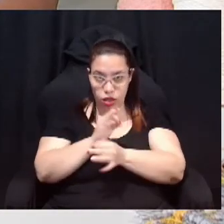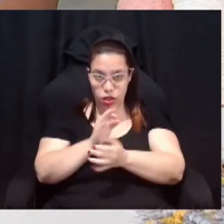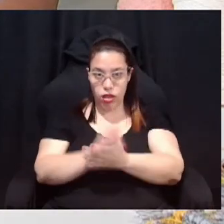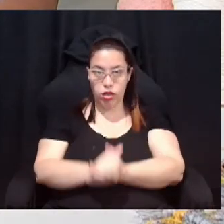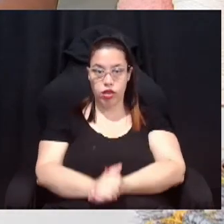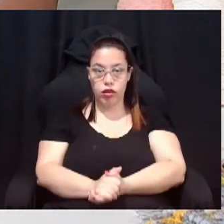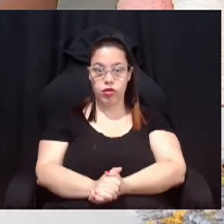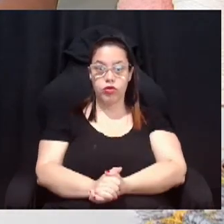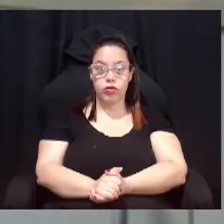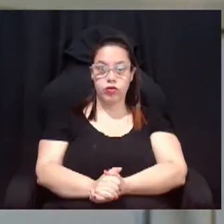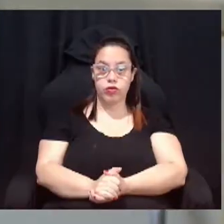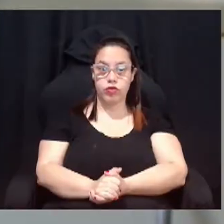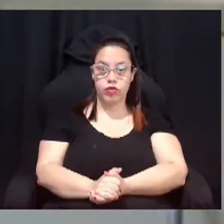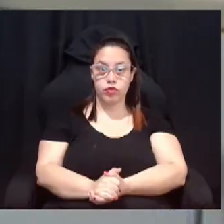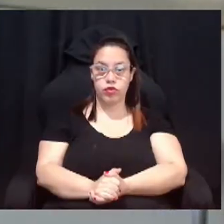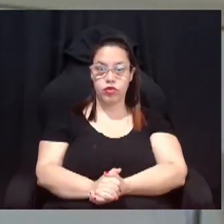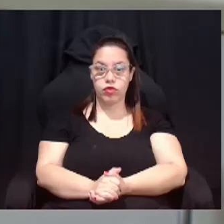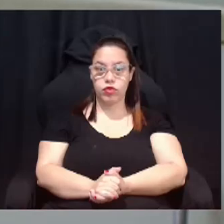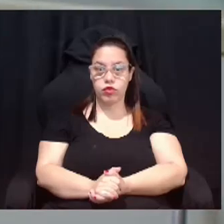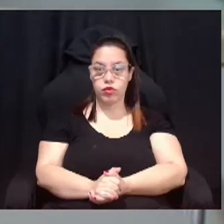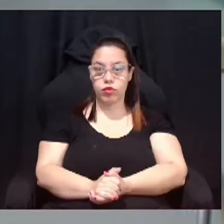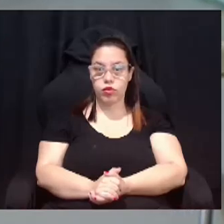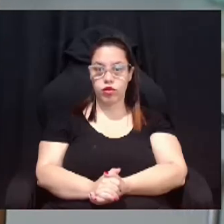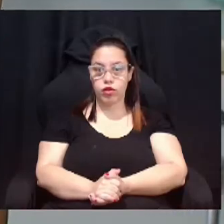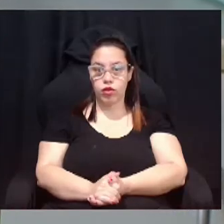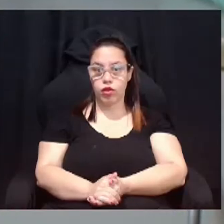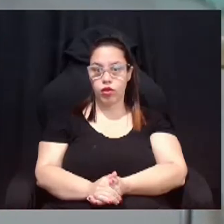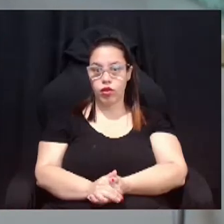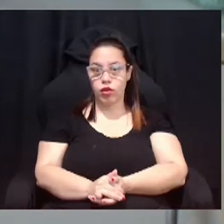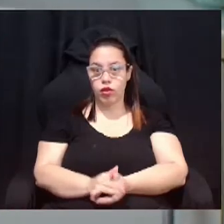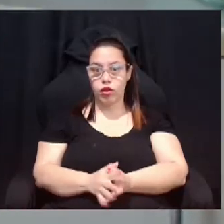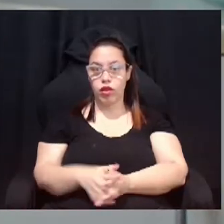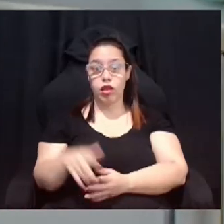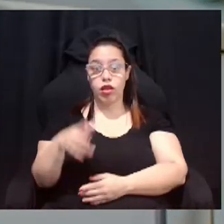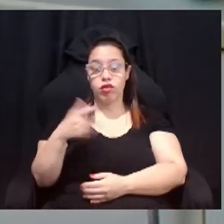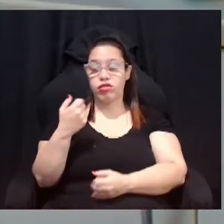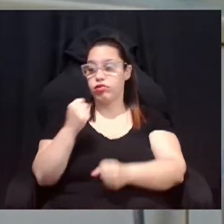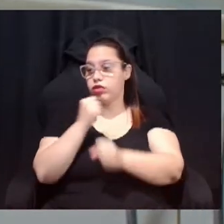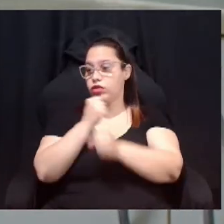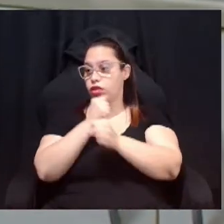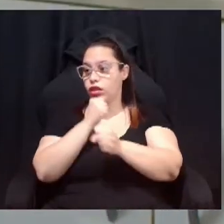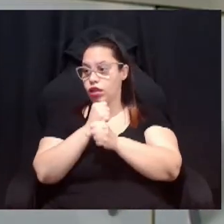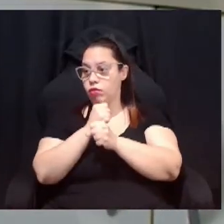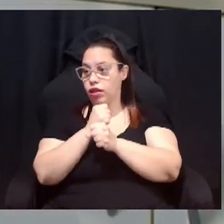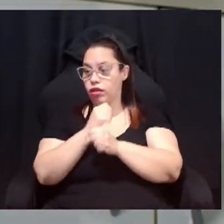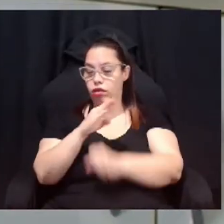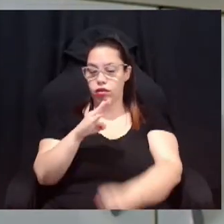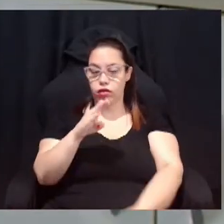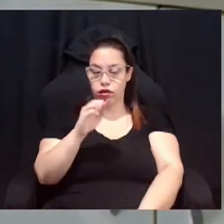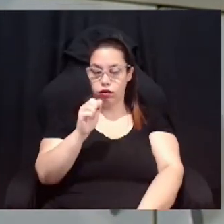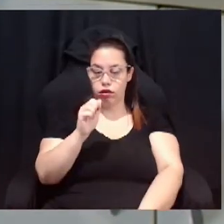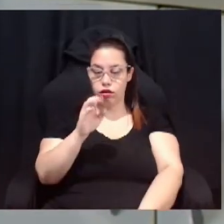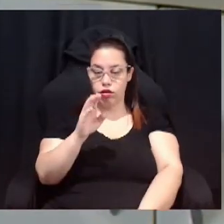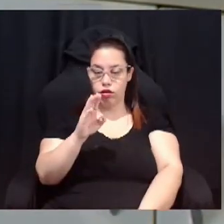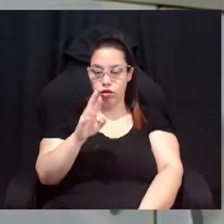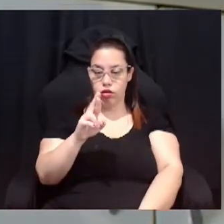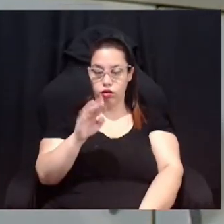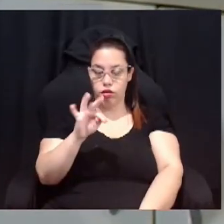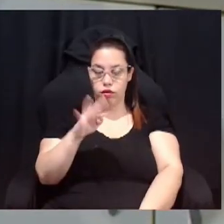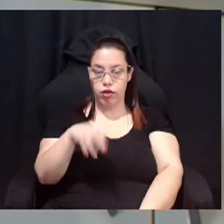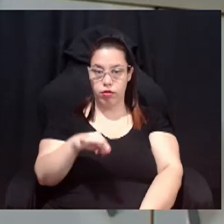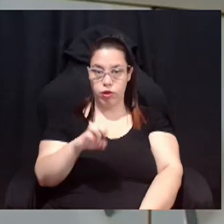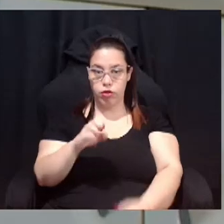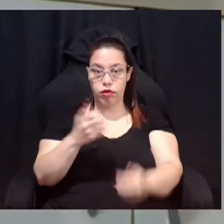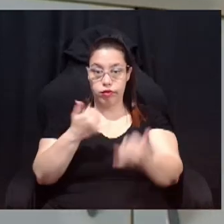Uhum. Porque é uma textura que a gente não espera do barbante. Então a gente consegue brincar. Quando que a gente